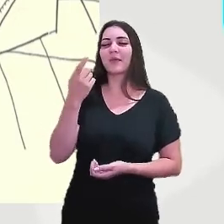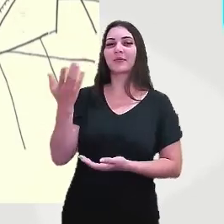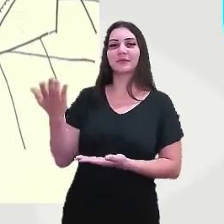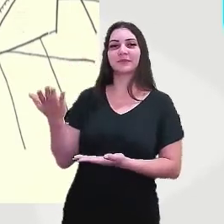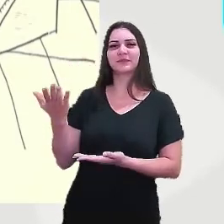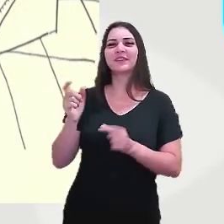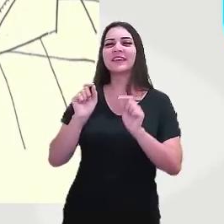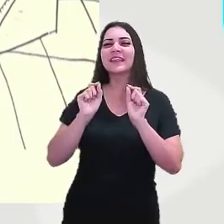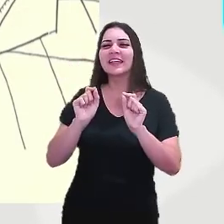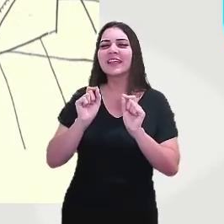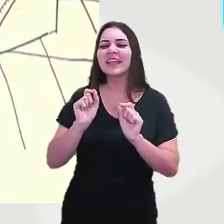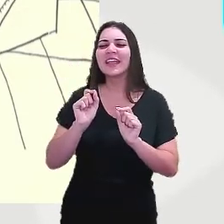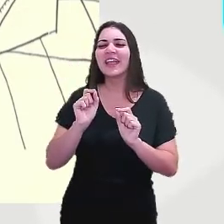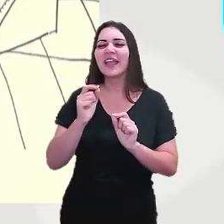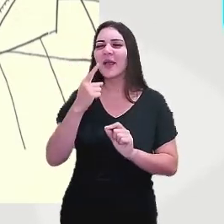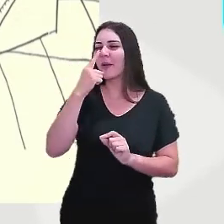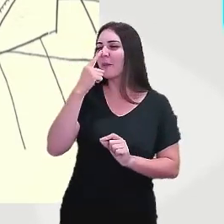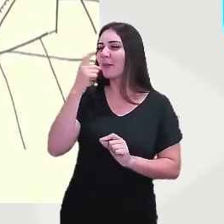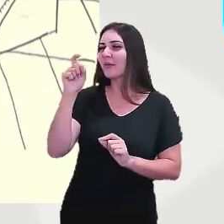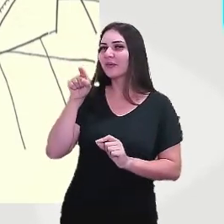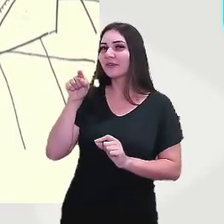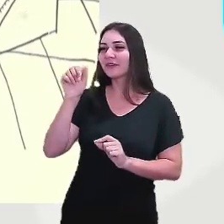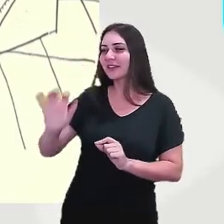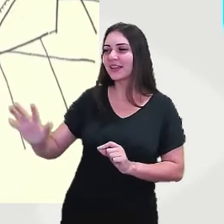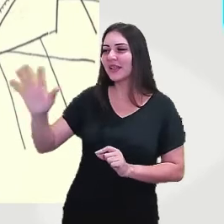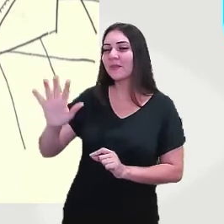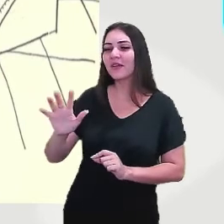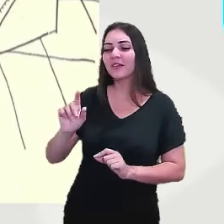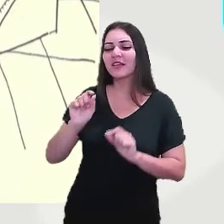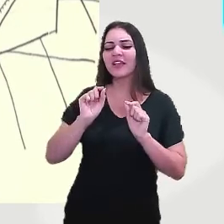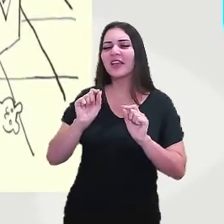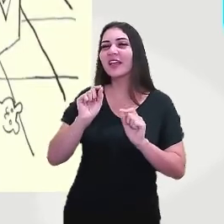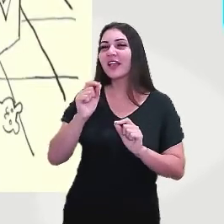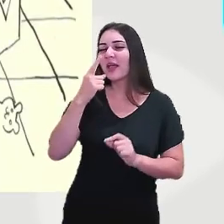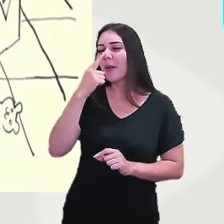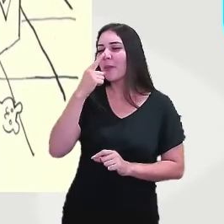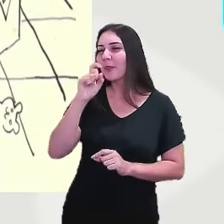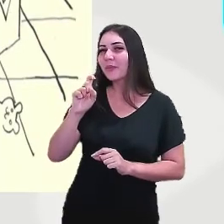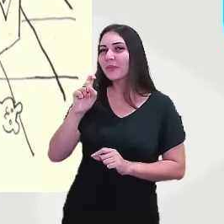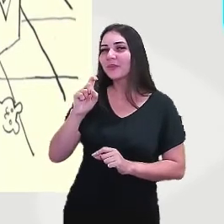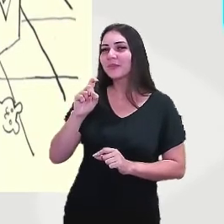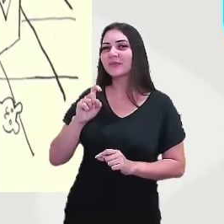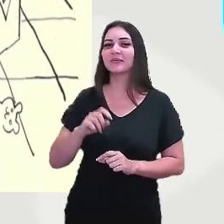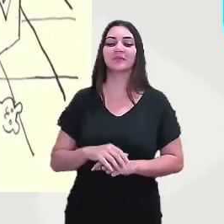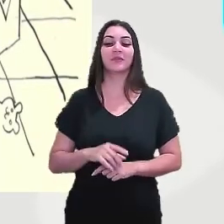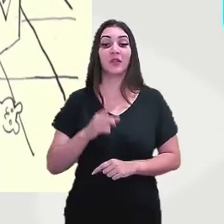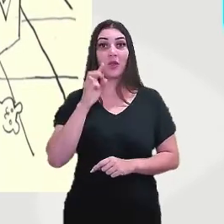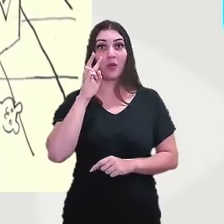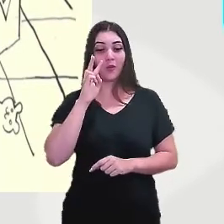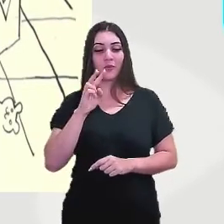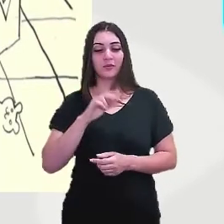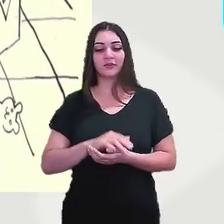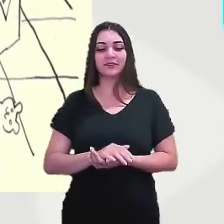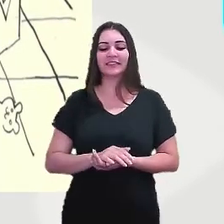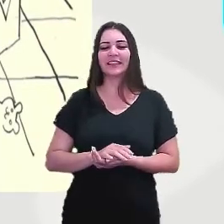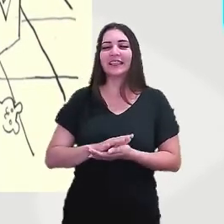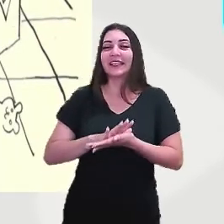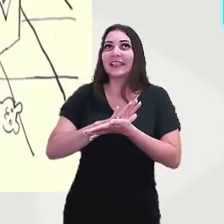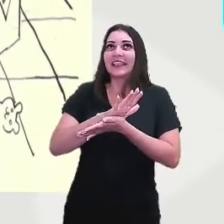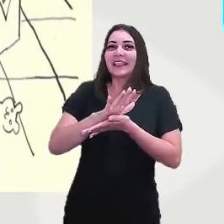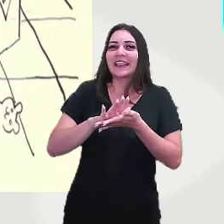gente. Quem é o Pum? Estão vendo aí na imagem? Quem será o Pum? Olha quem é o Pum. Nada me deixa